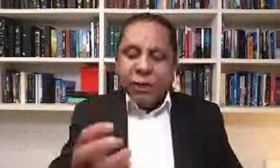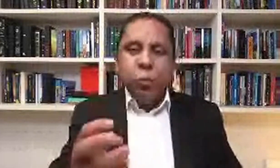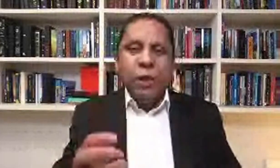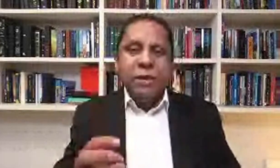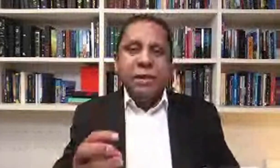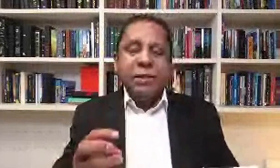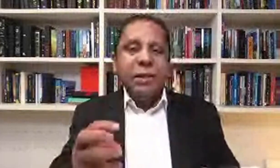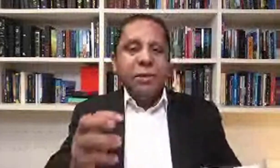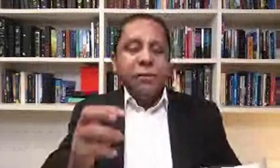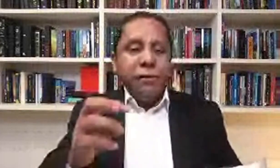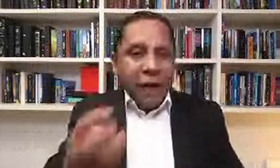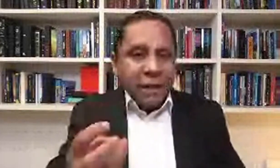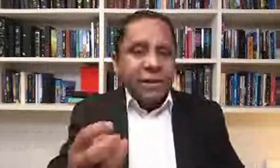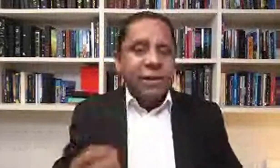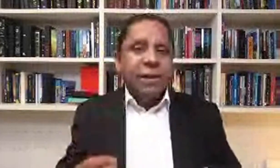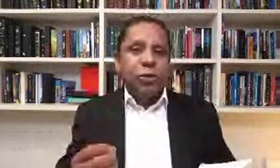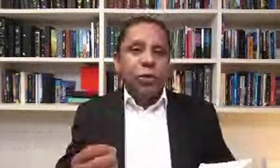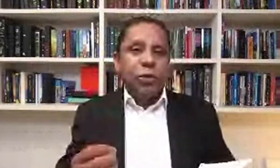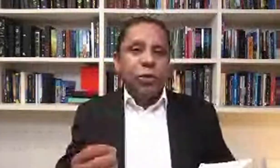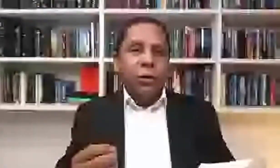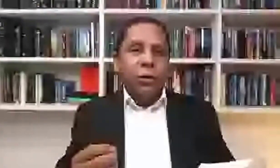várias mudanças, várias